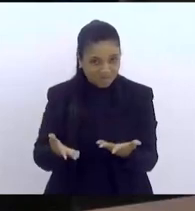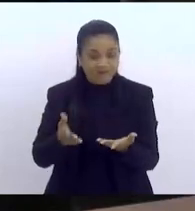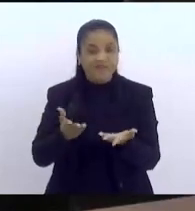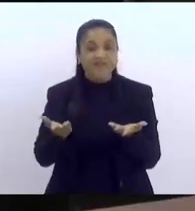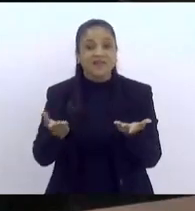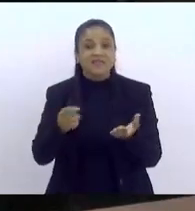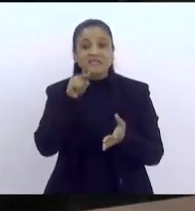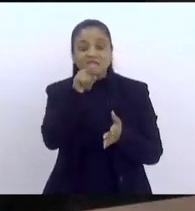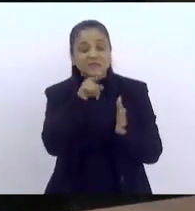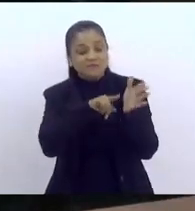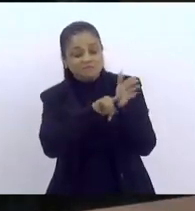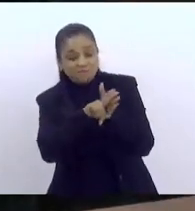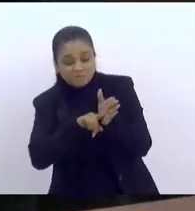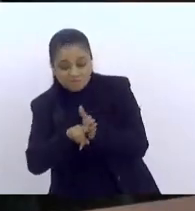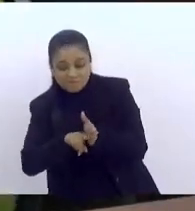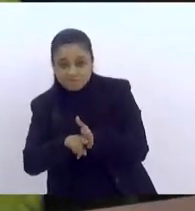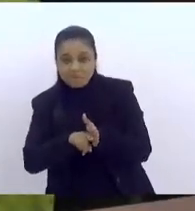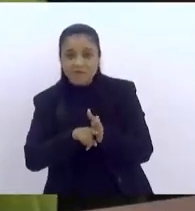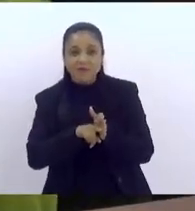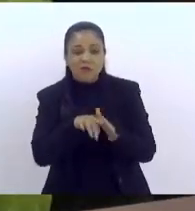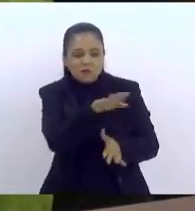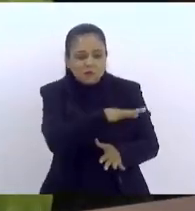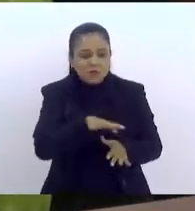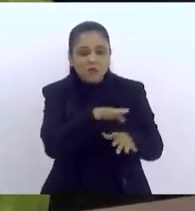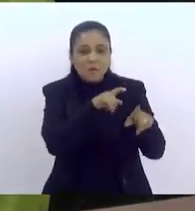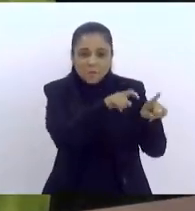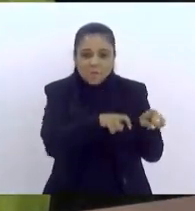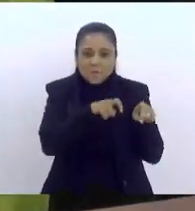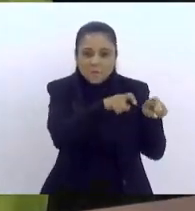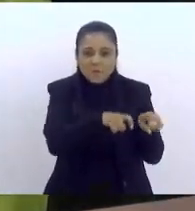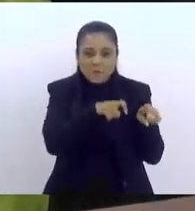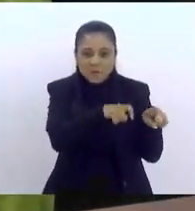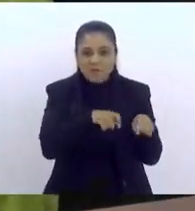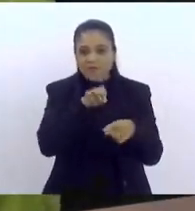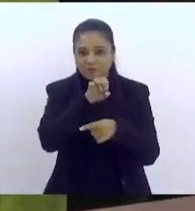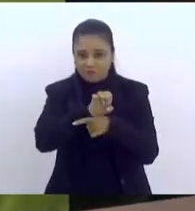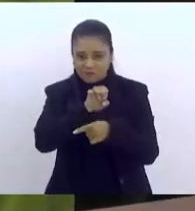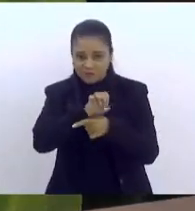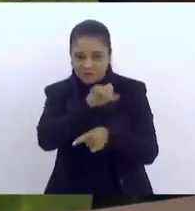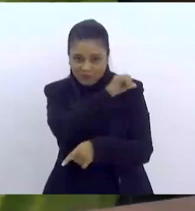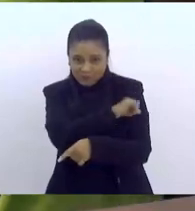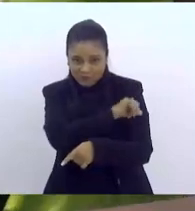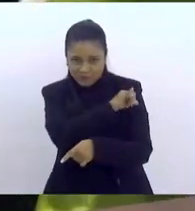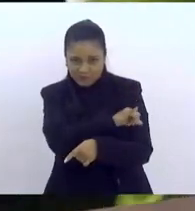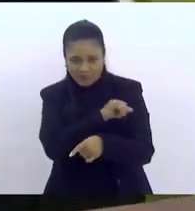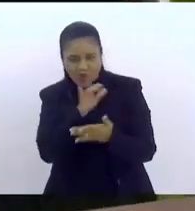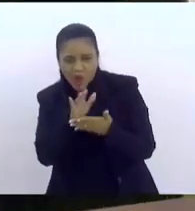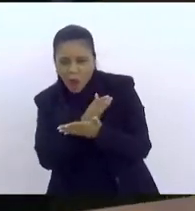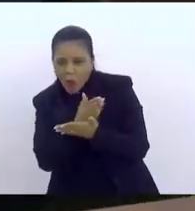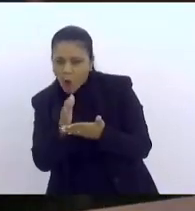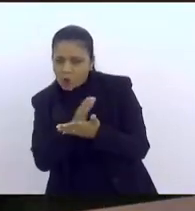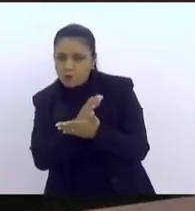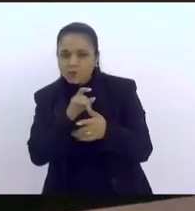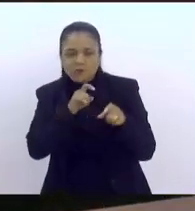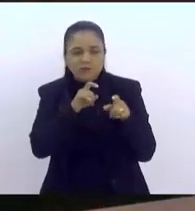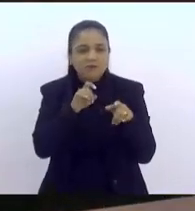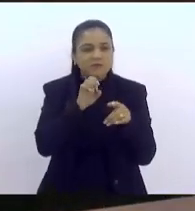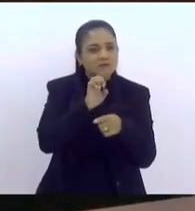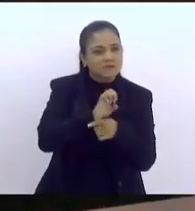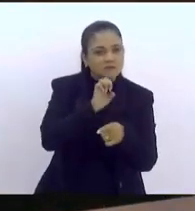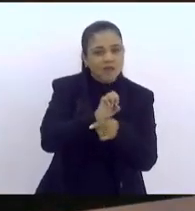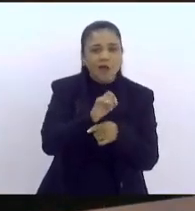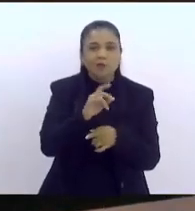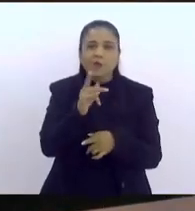examinar o setor agrícola do nosso estado e de alguns estados vizinhos, como, por exemplo,